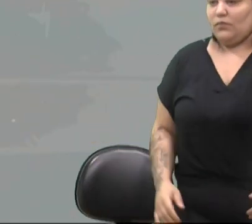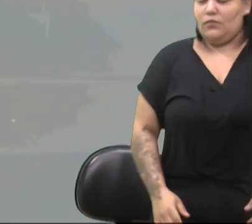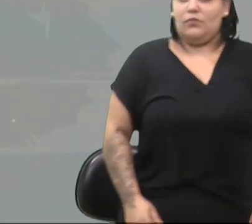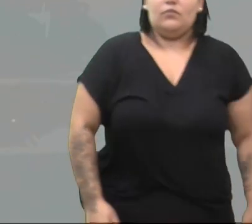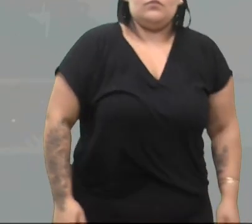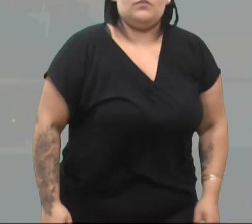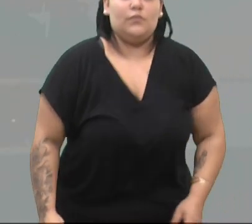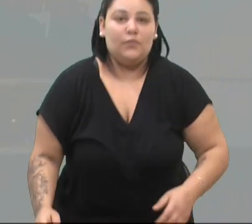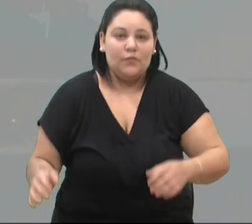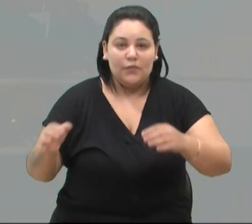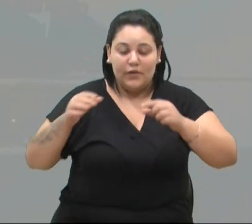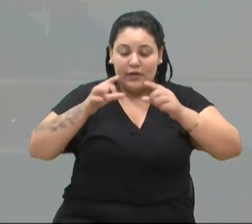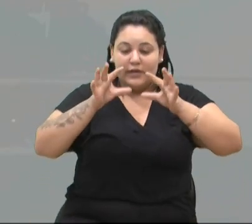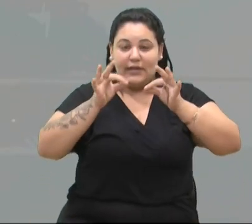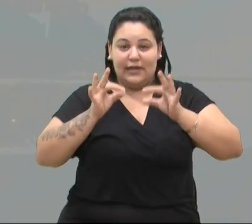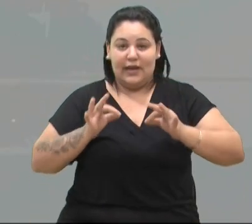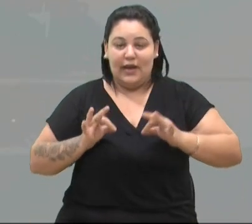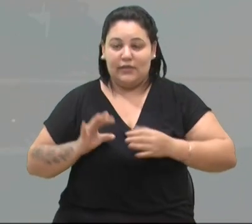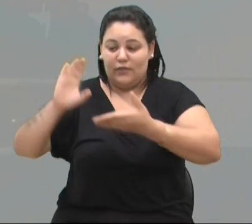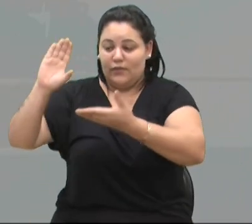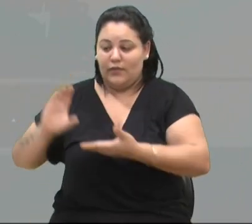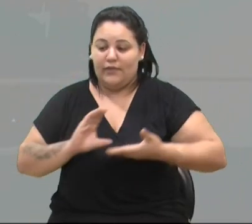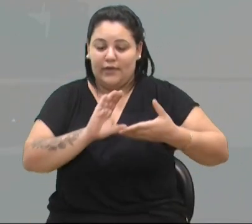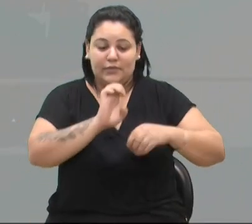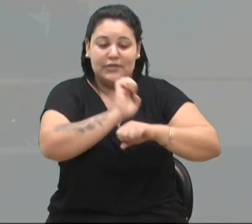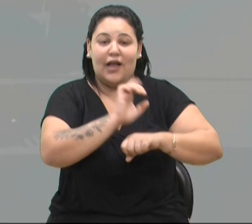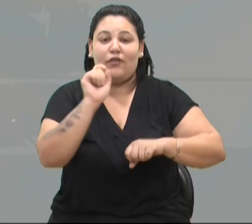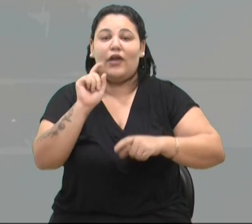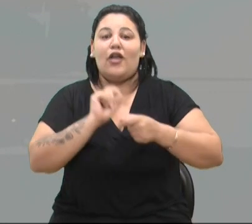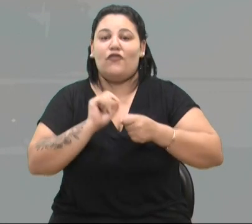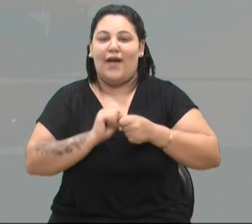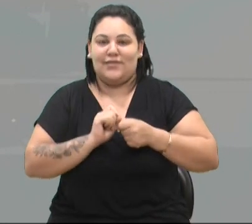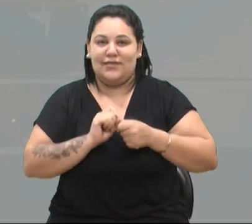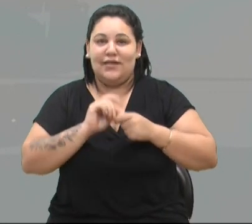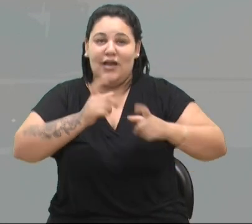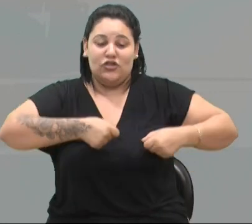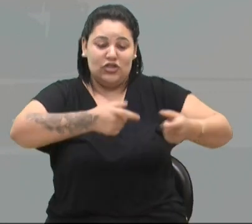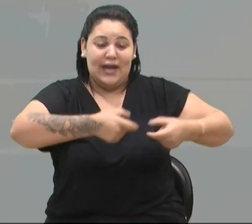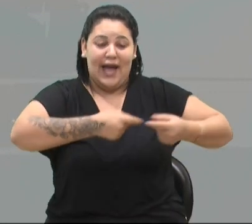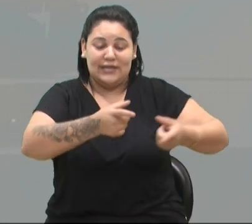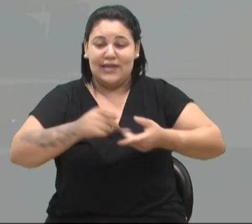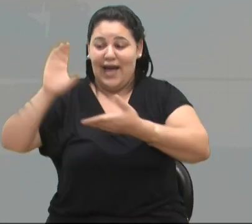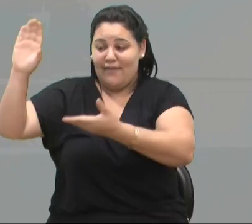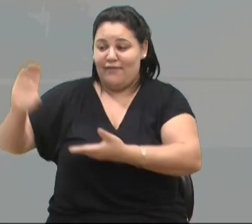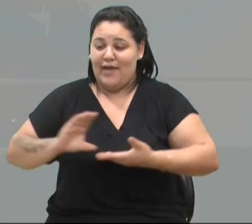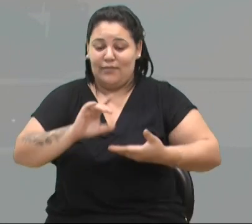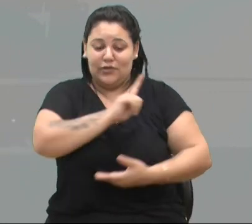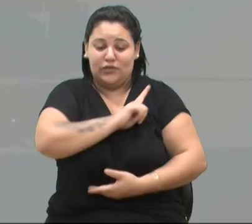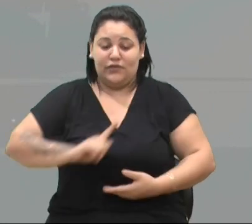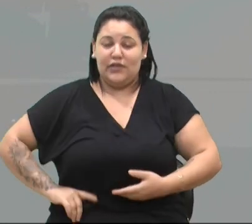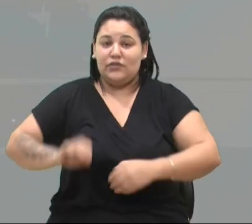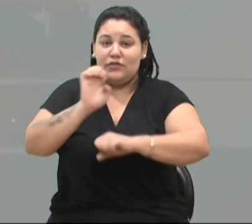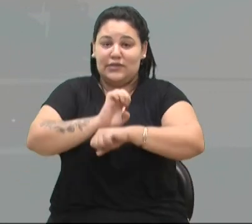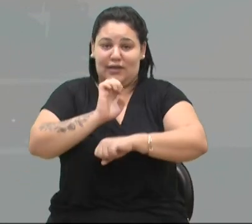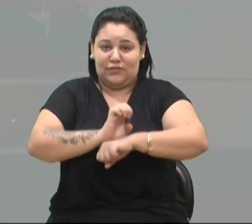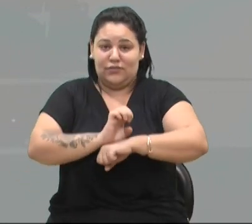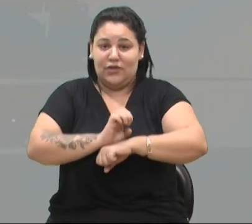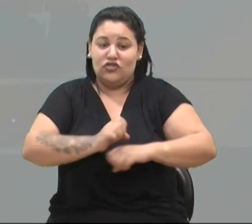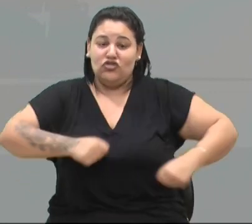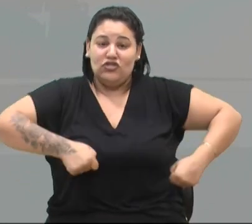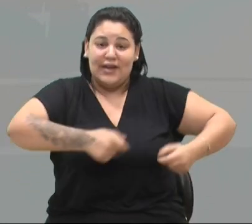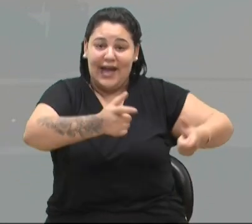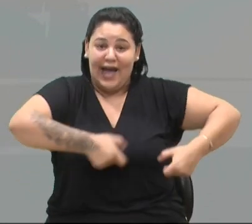Especificamente com o recurso estadual, o que a gente faz? Onde a gente gasta o recurso que vem do governo do Estado? A gente gasta ele principalmente